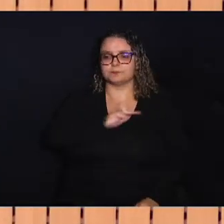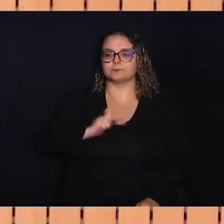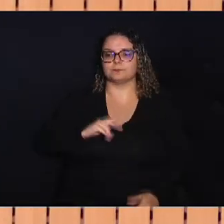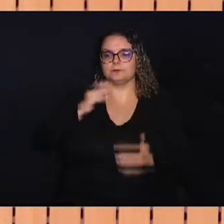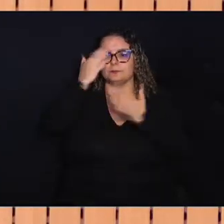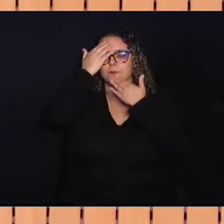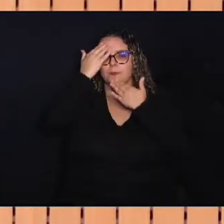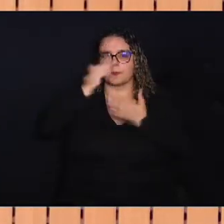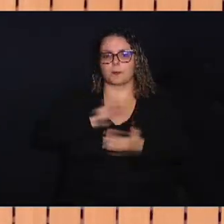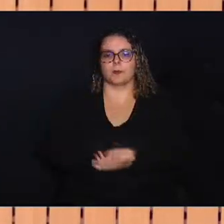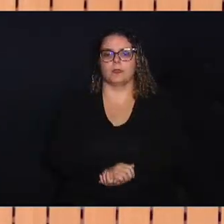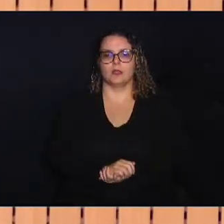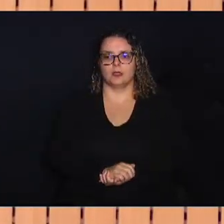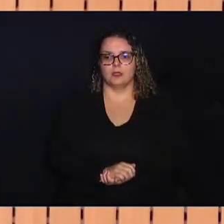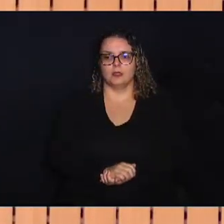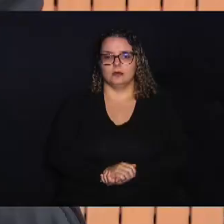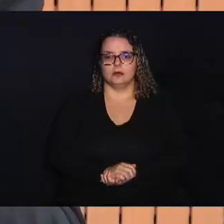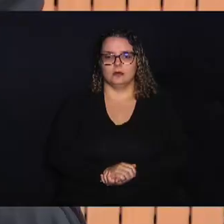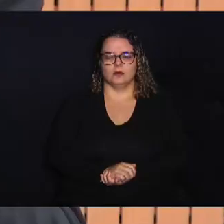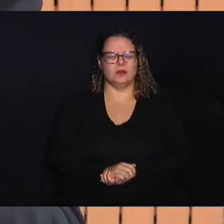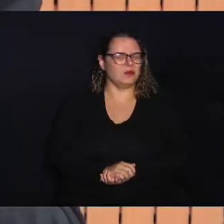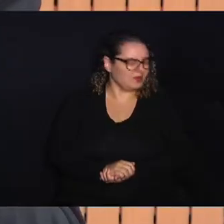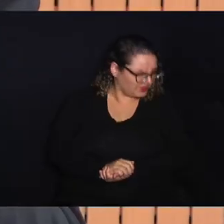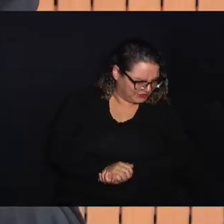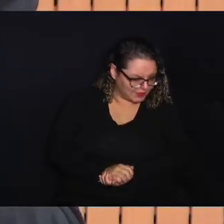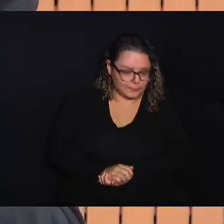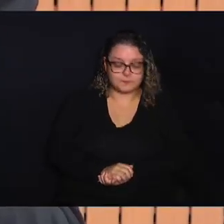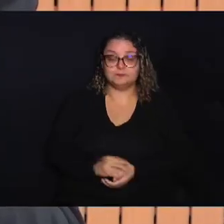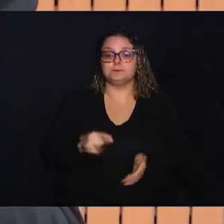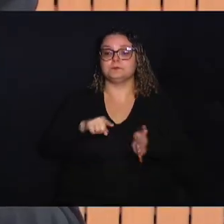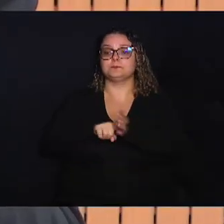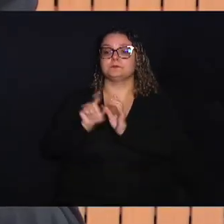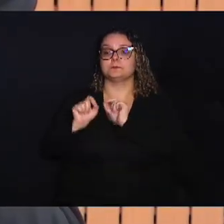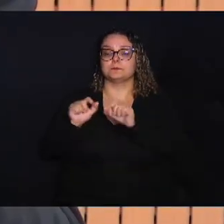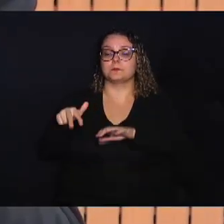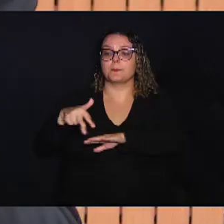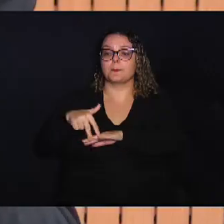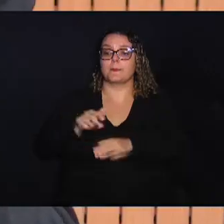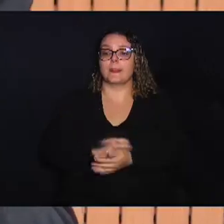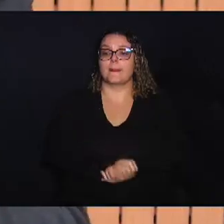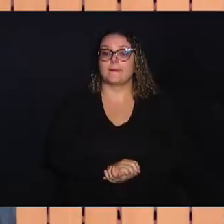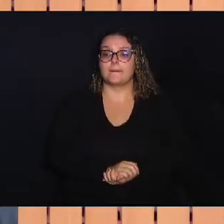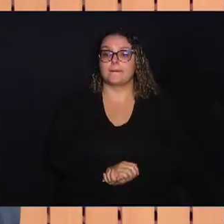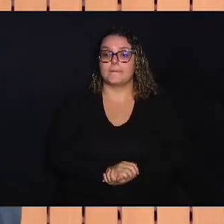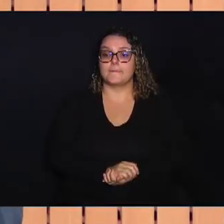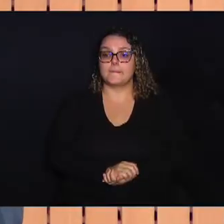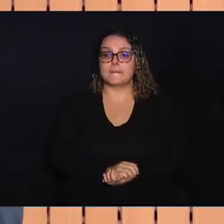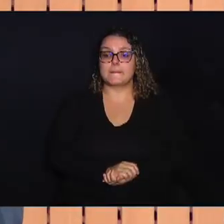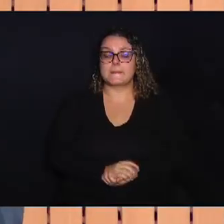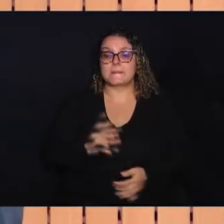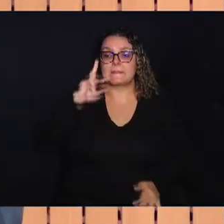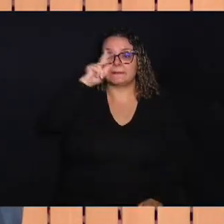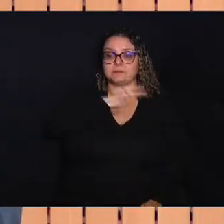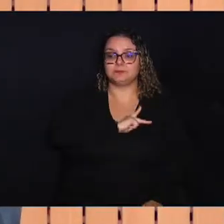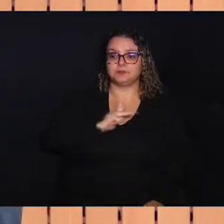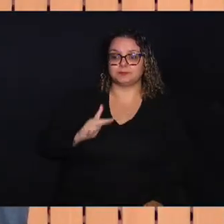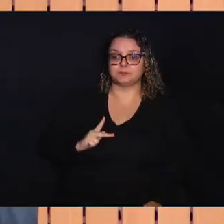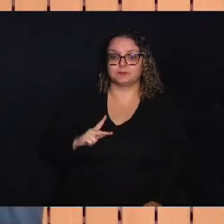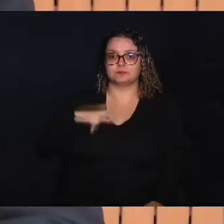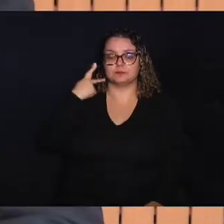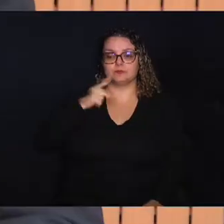obrigada. Pergunta ao segundo secretário, qual o próximo vereador inscrito? Senhor presidente, o vereador Major